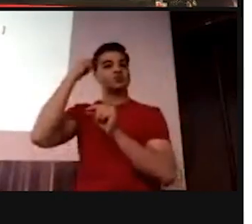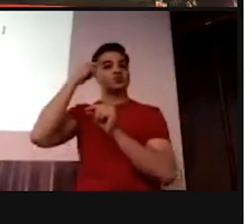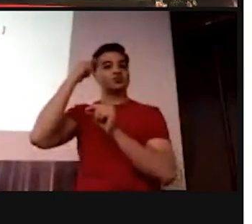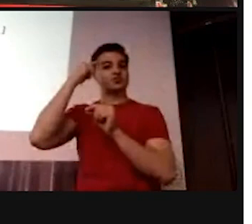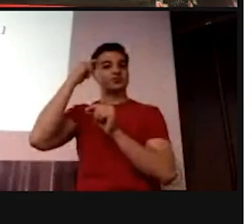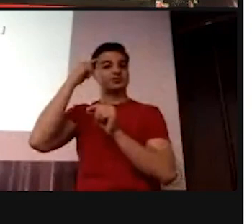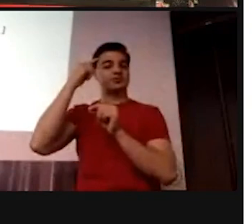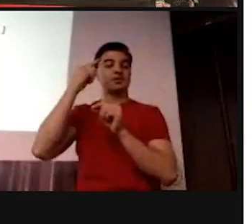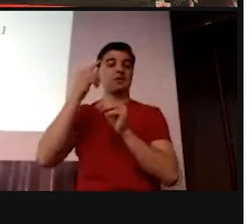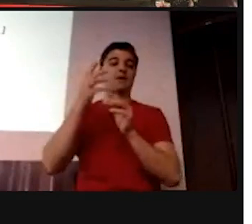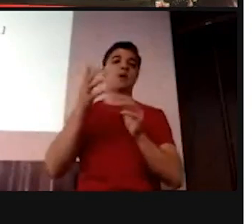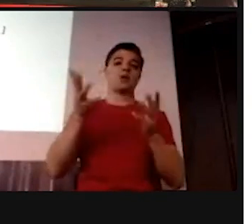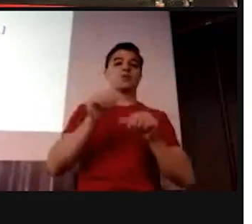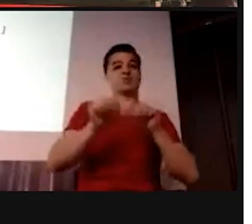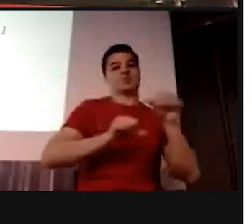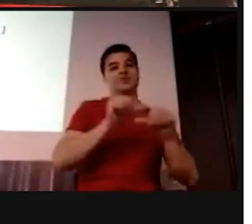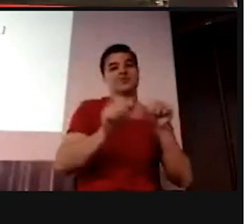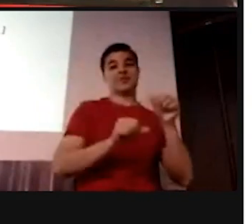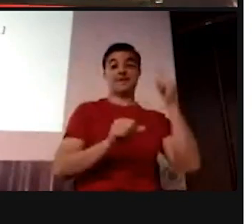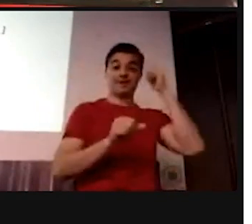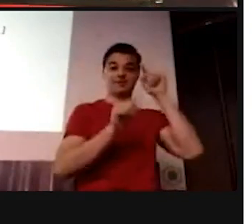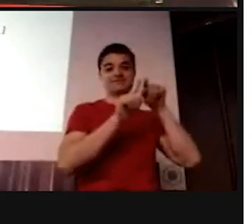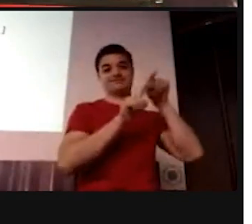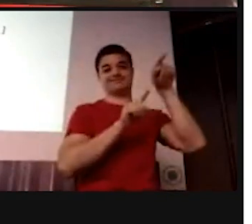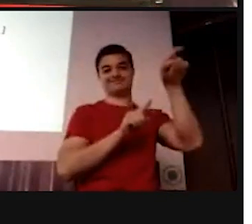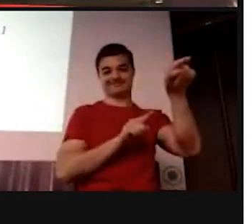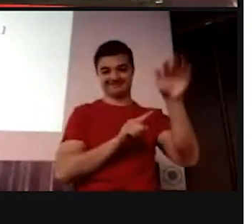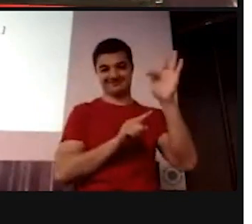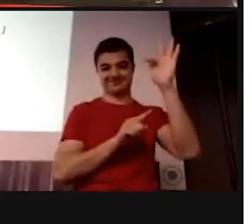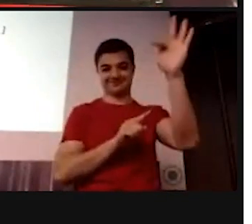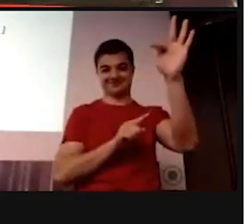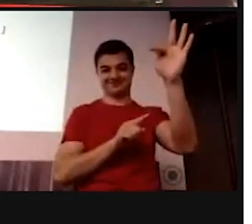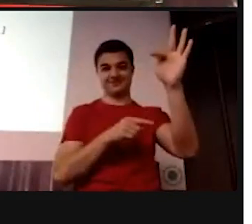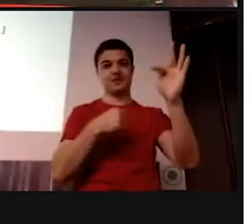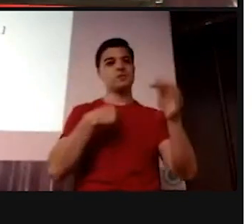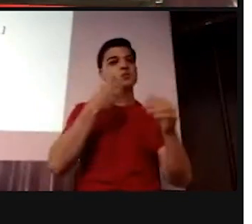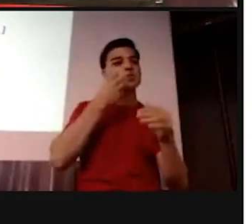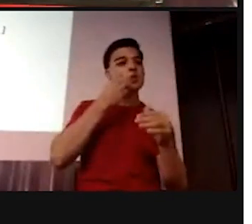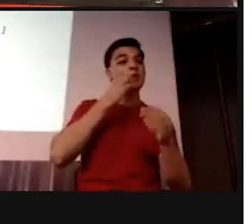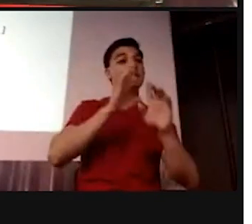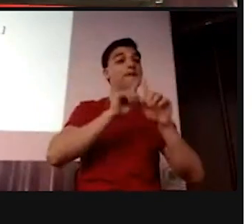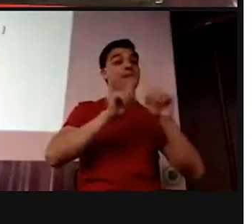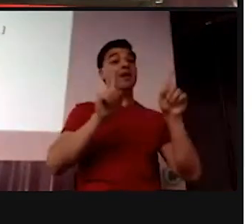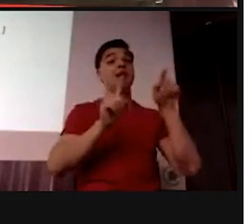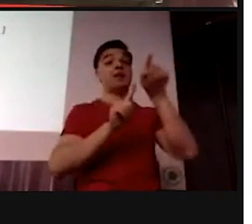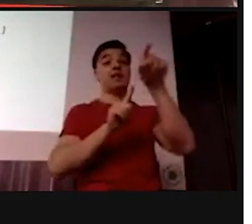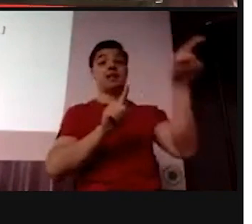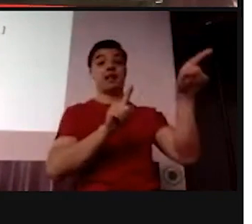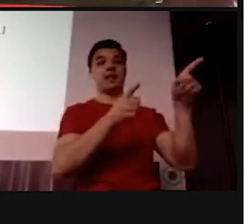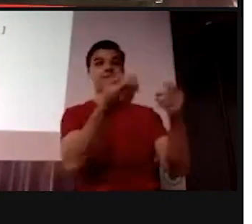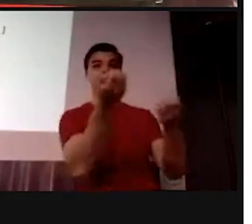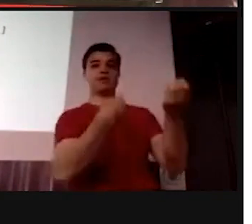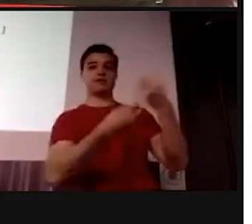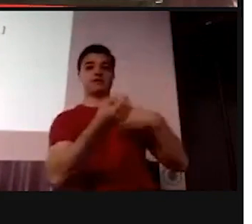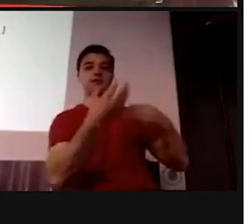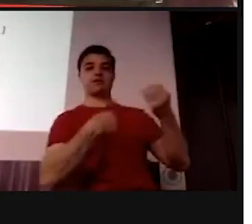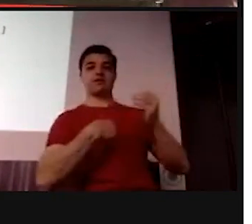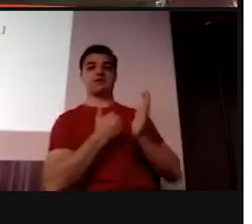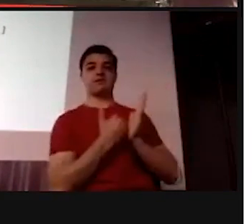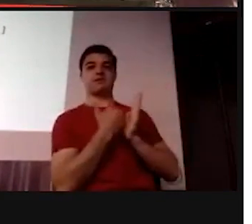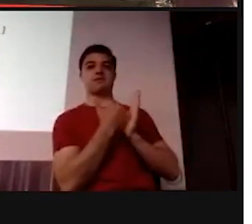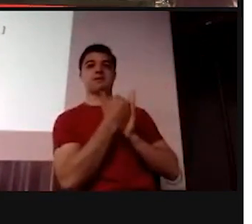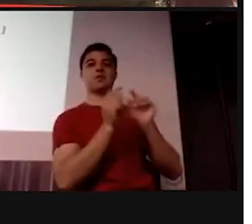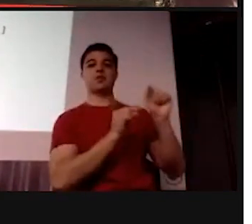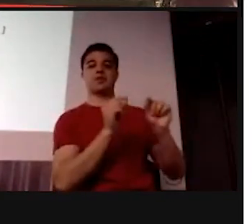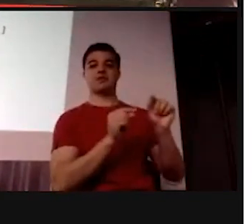que esse é um ponto importante. A gente sai do mundo comando e controle de lideranças que diziam no passado: